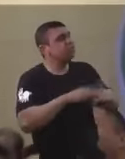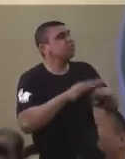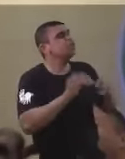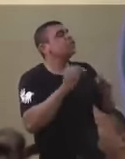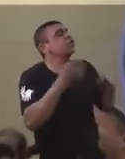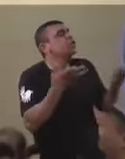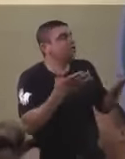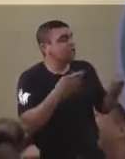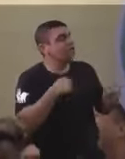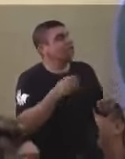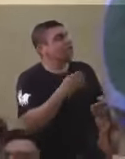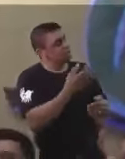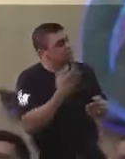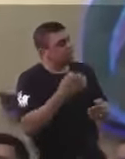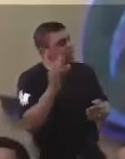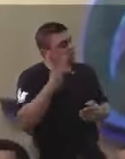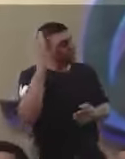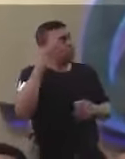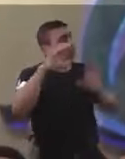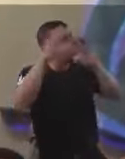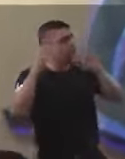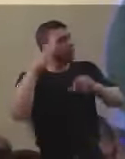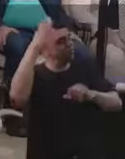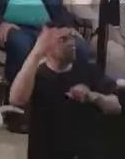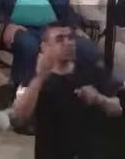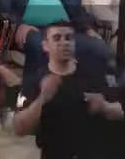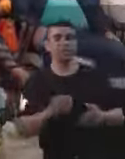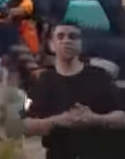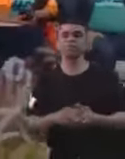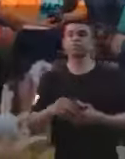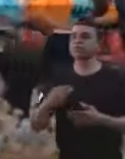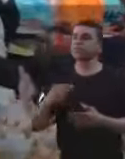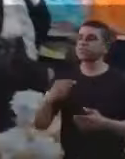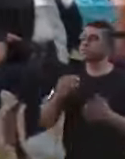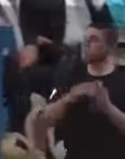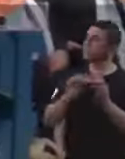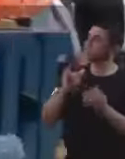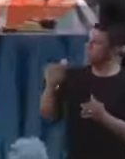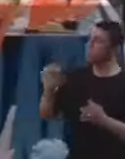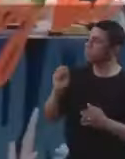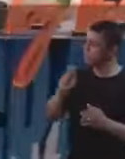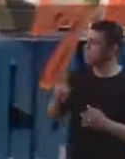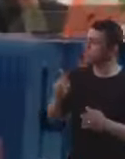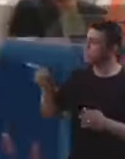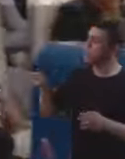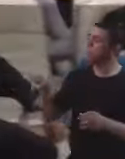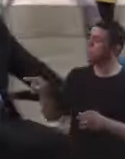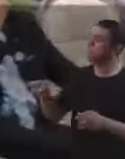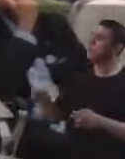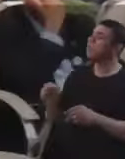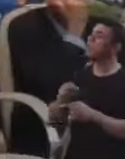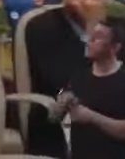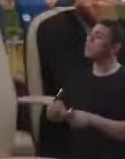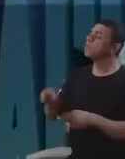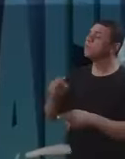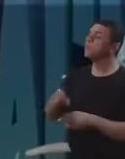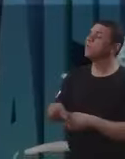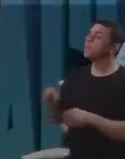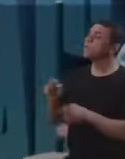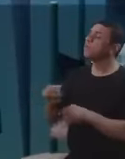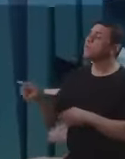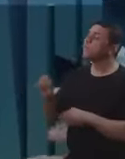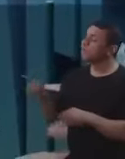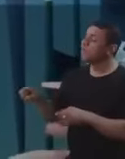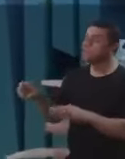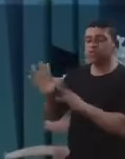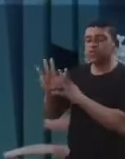Ele tem Jesus como mestre, mas não tem Jesus como Senhor. Sabe o que aconteceu? Virou as costas para Jesus. Se fossem algumas